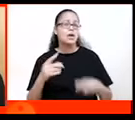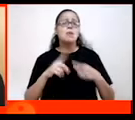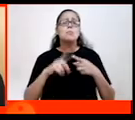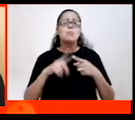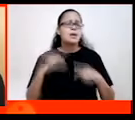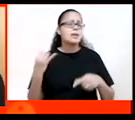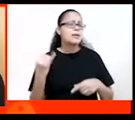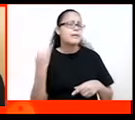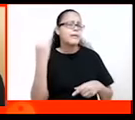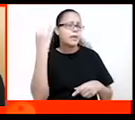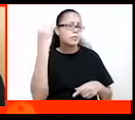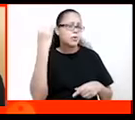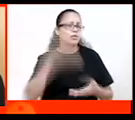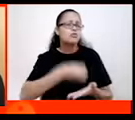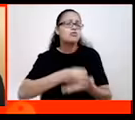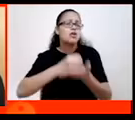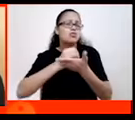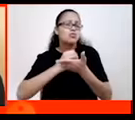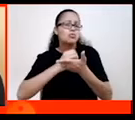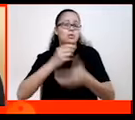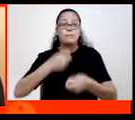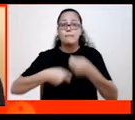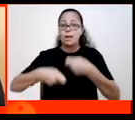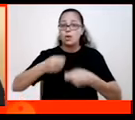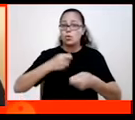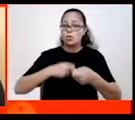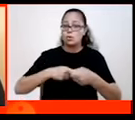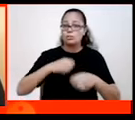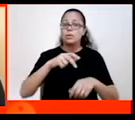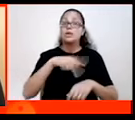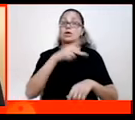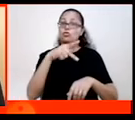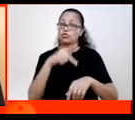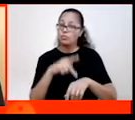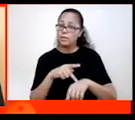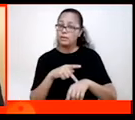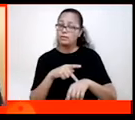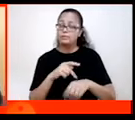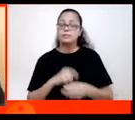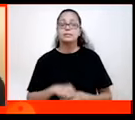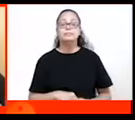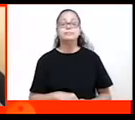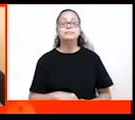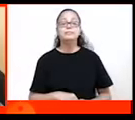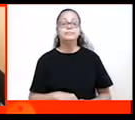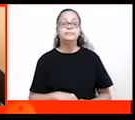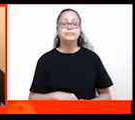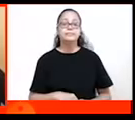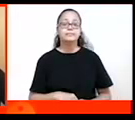Por que ela é fundamental? Quais as contribuições que ela traz para a economia de um país? A atividade industrial, certo?